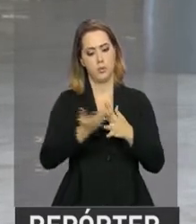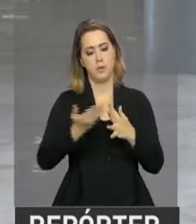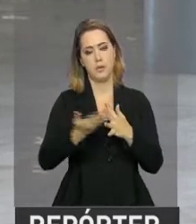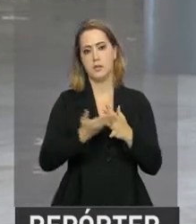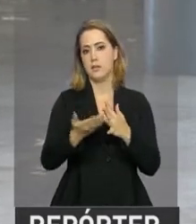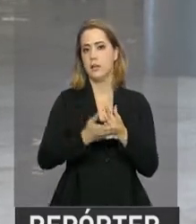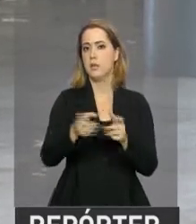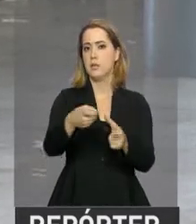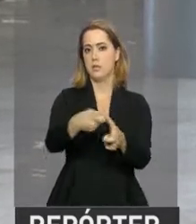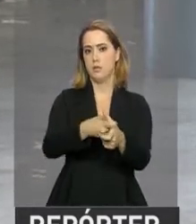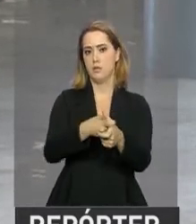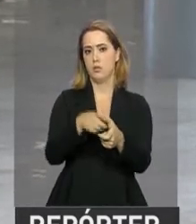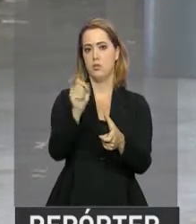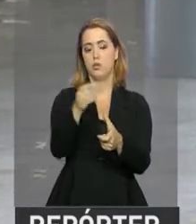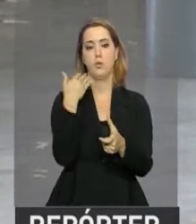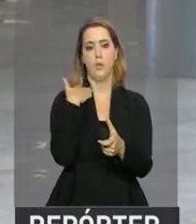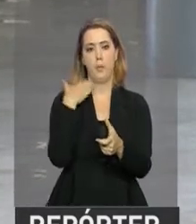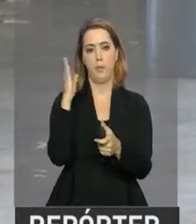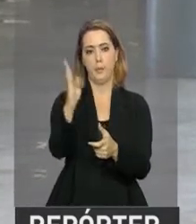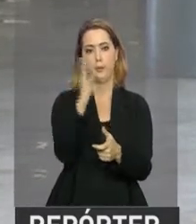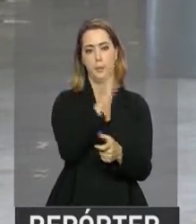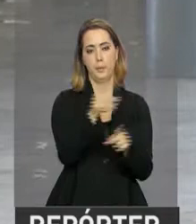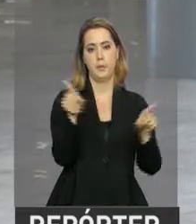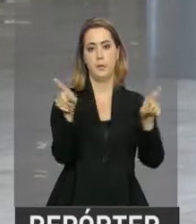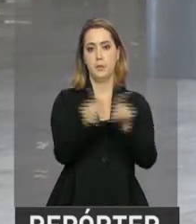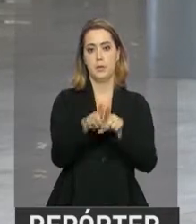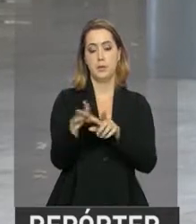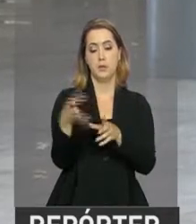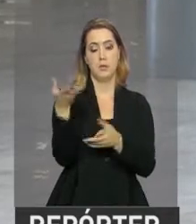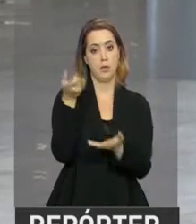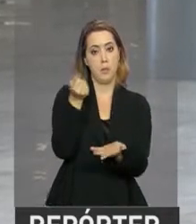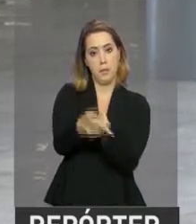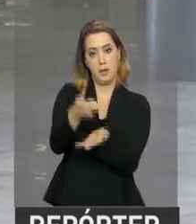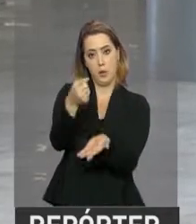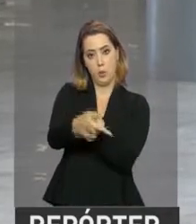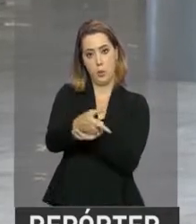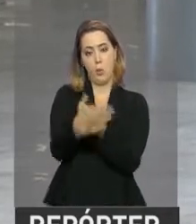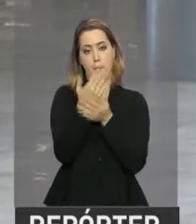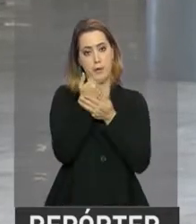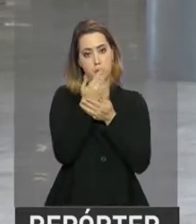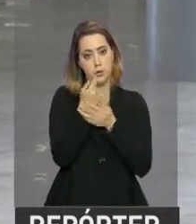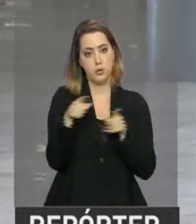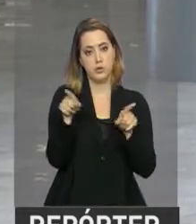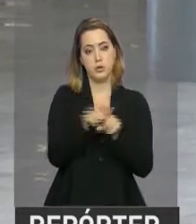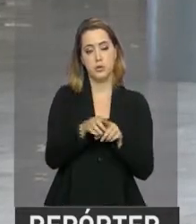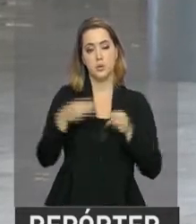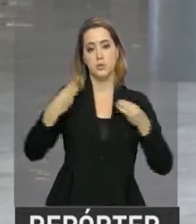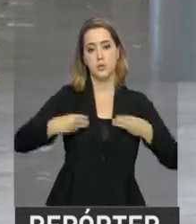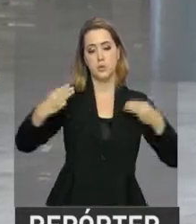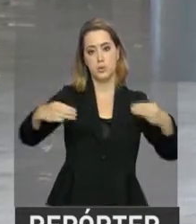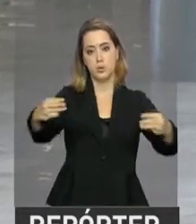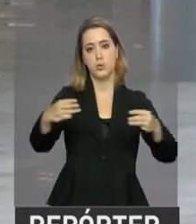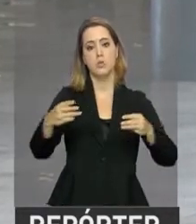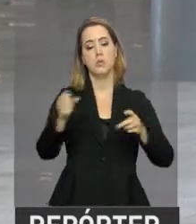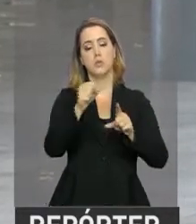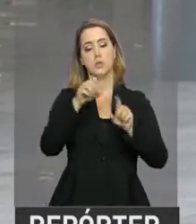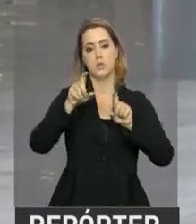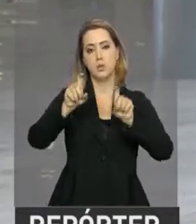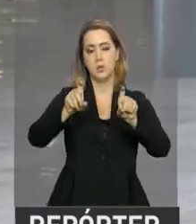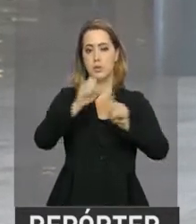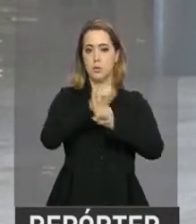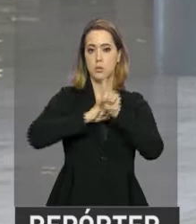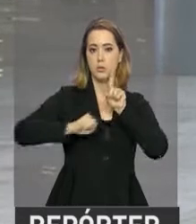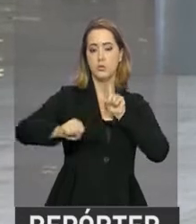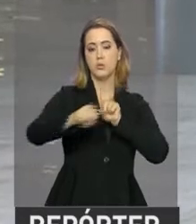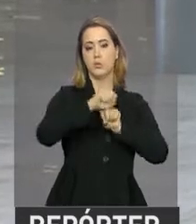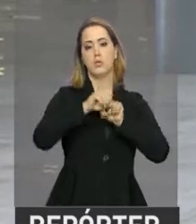da agricultura com o banco do brasil e também aquisição de cestas básicas como ministério do desenvolvimento social e agrário e o